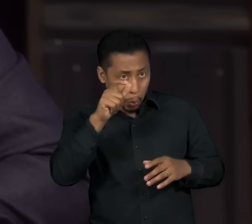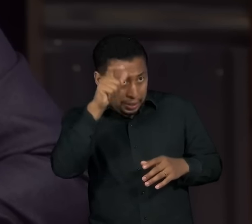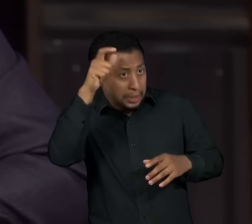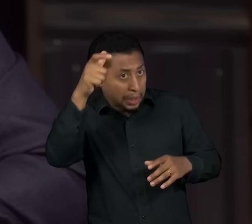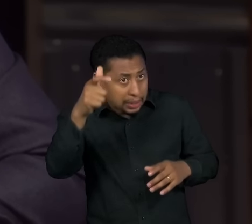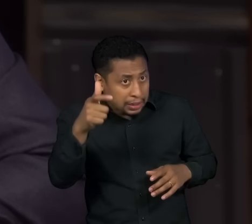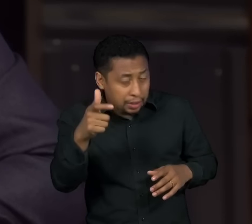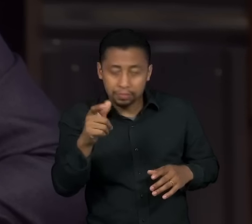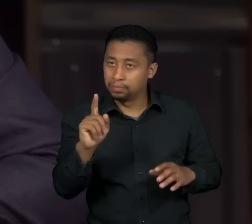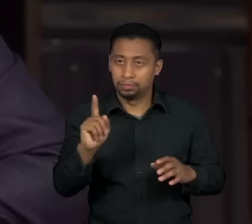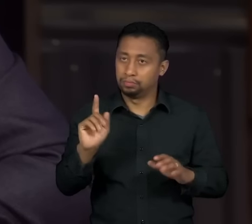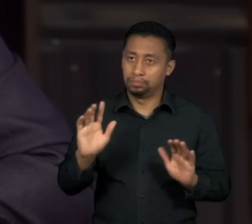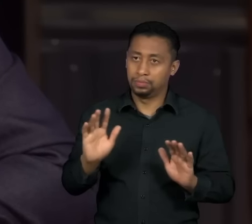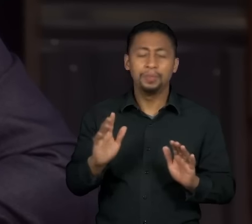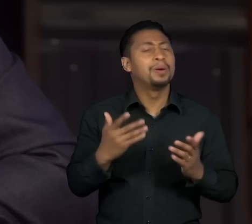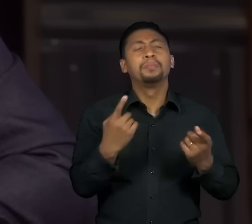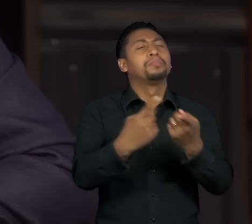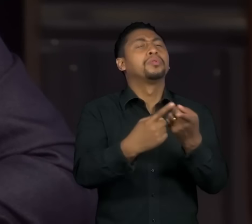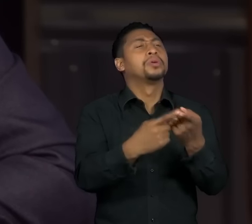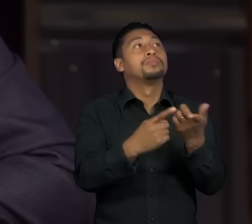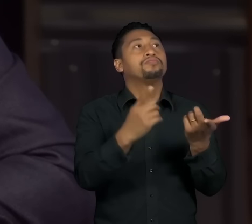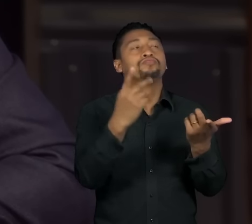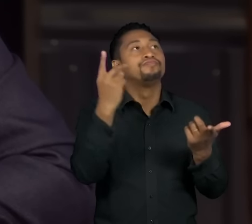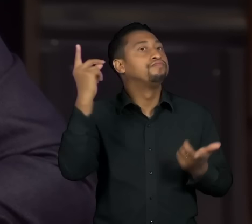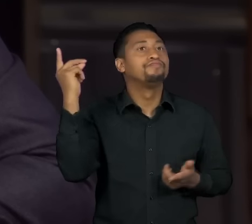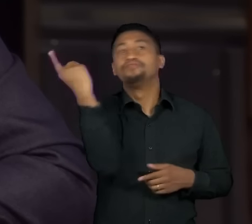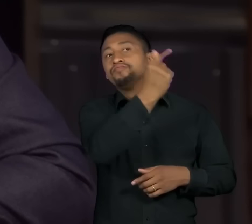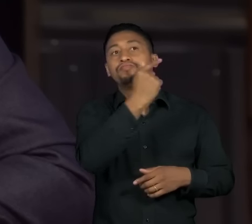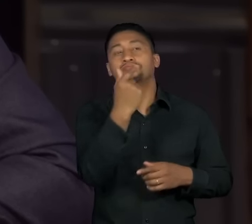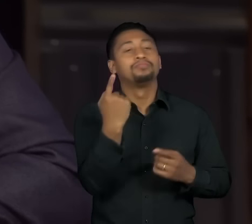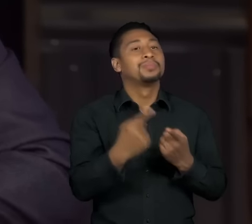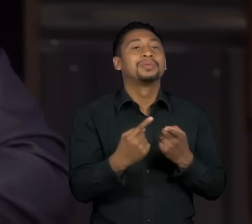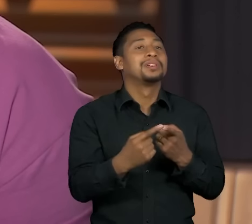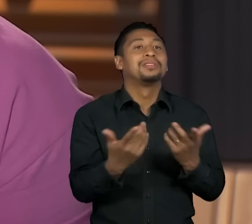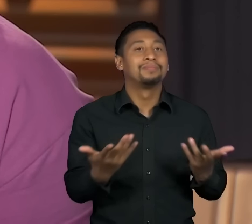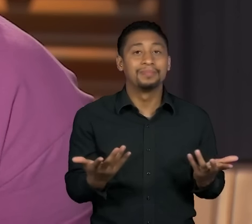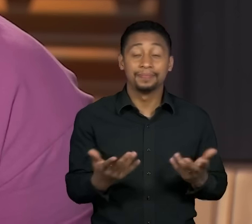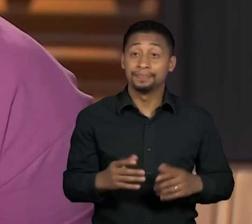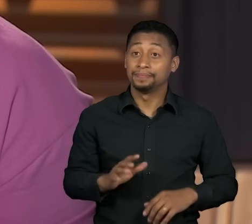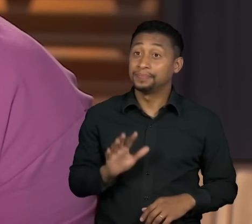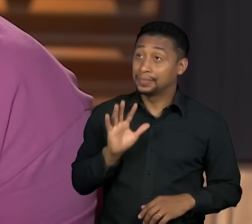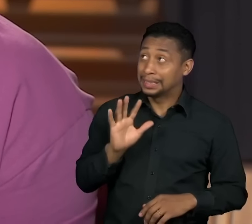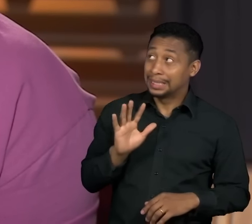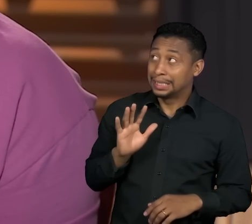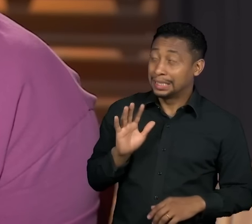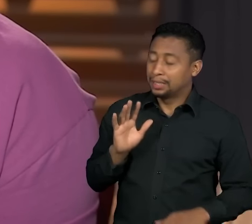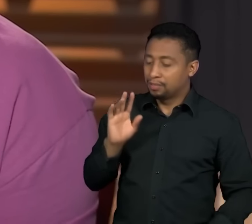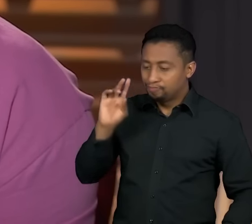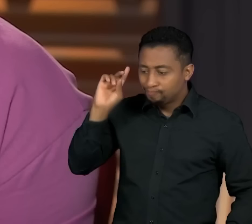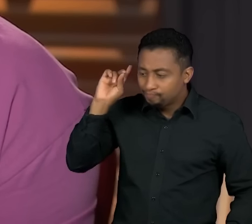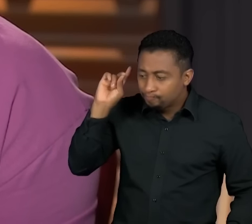foi o gatilho que falou, puxa, é isso que vai me impulsionar? Eu acho que o gatilho foi